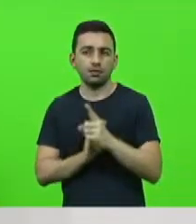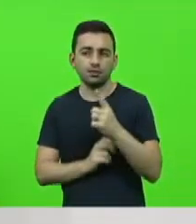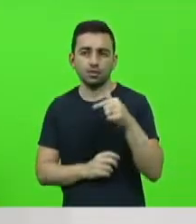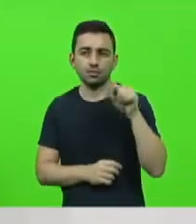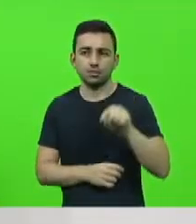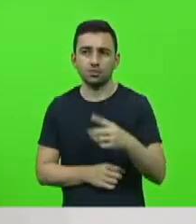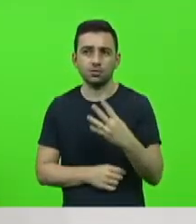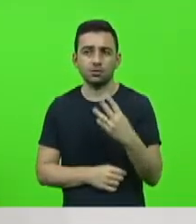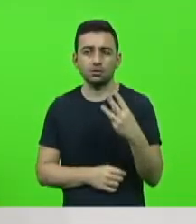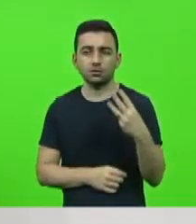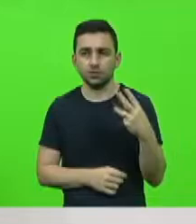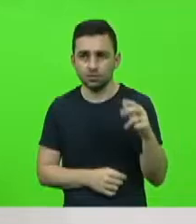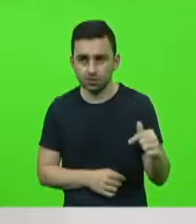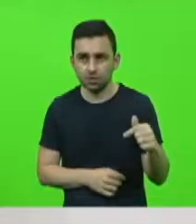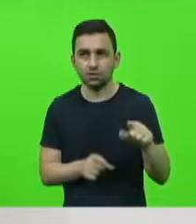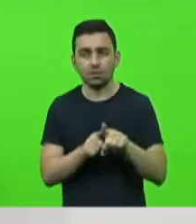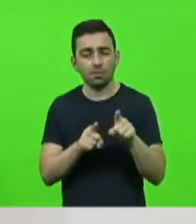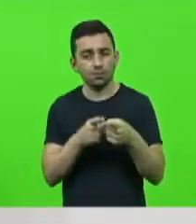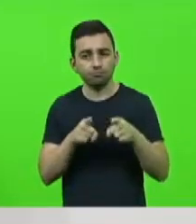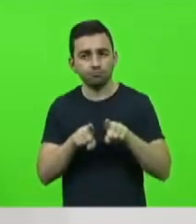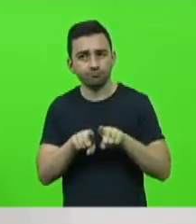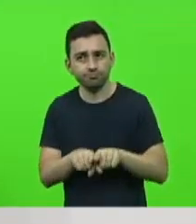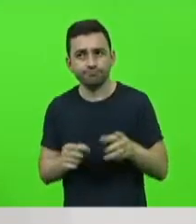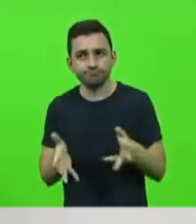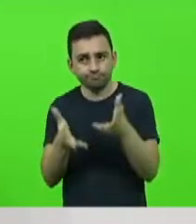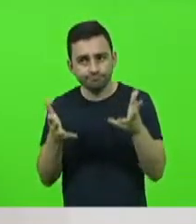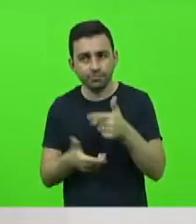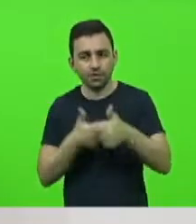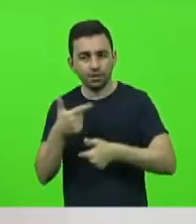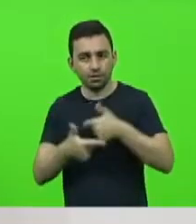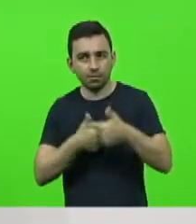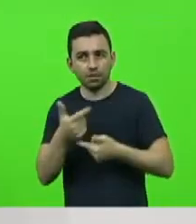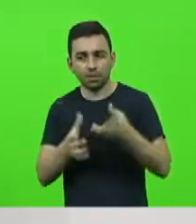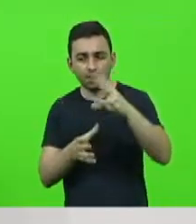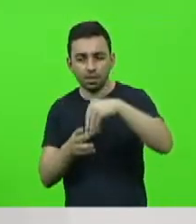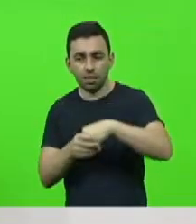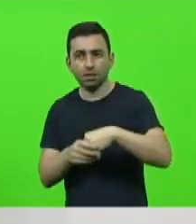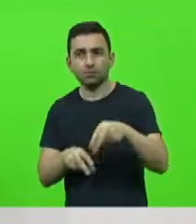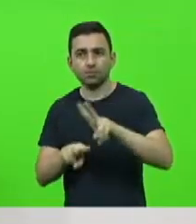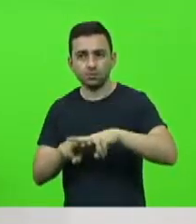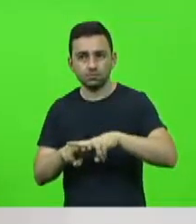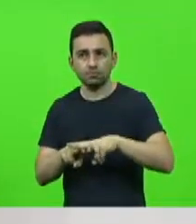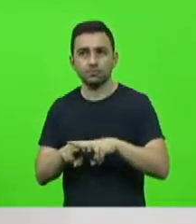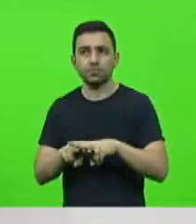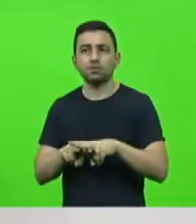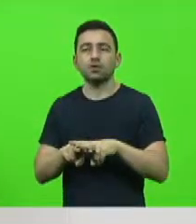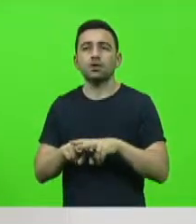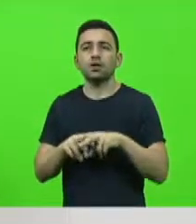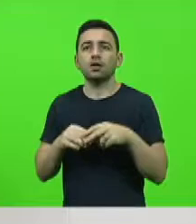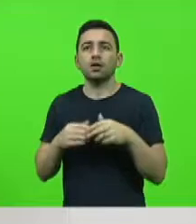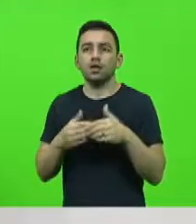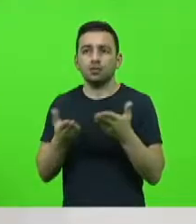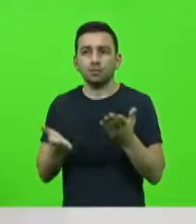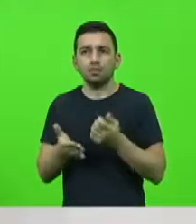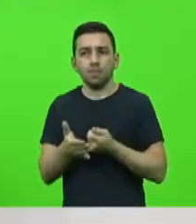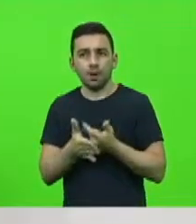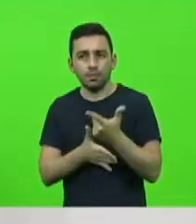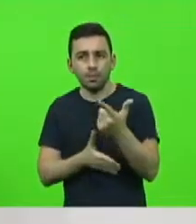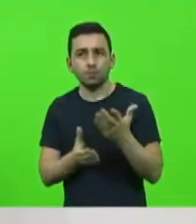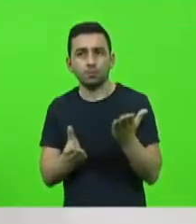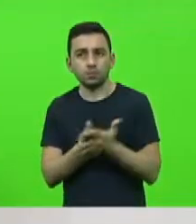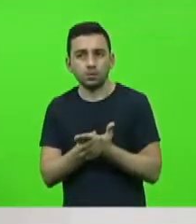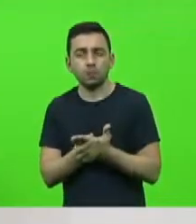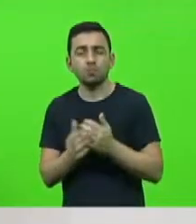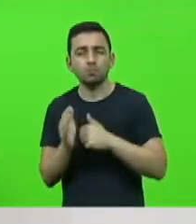sobre a celebração de parcerias de incentivo à atividade laboral no sistema prisional de Santa Catarina para o pagamento das custas processuais, multa